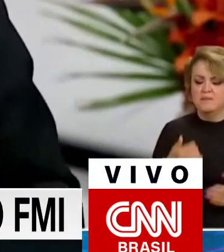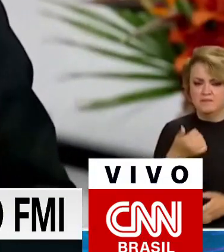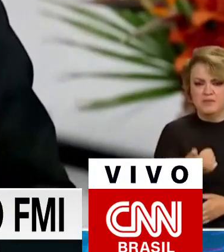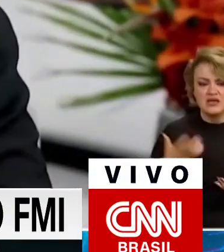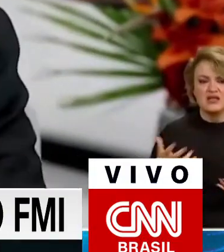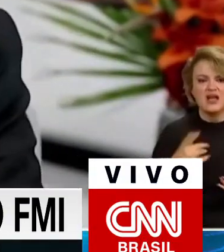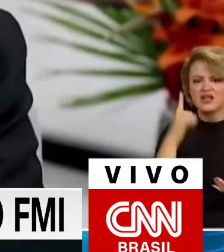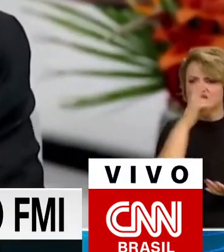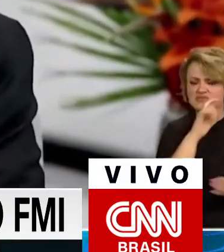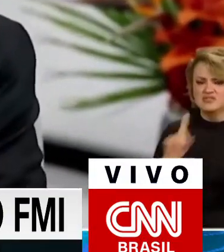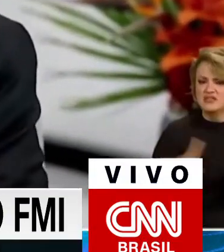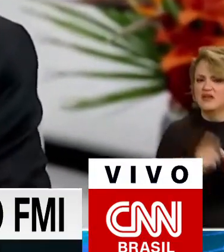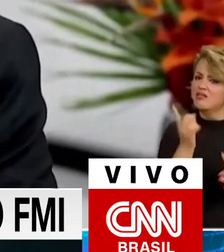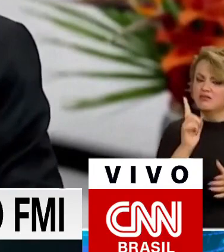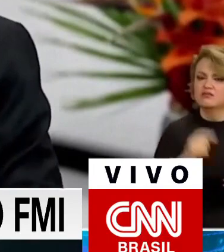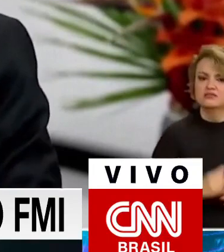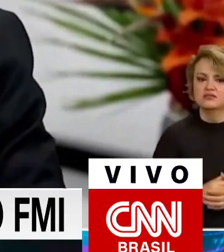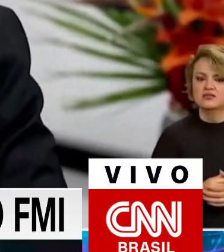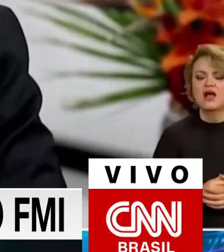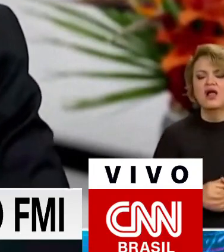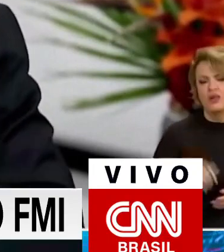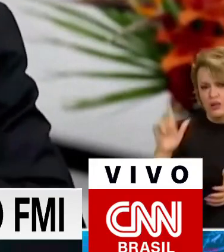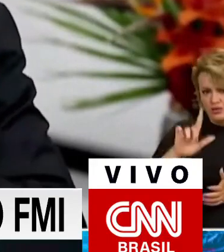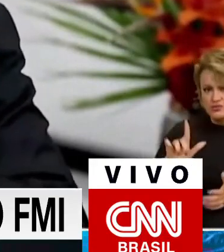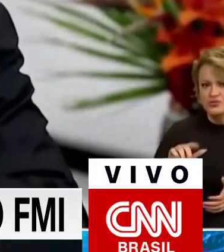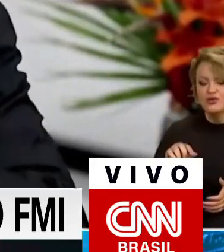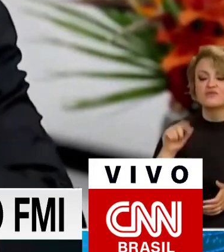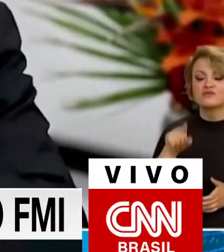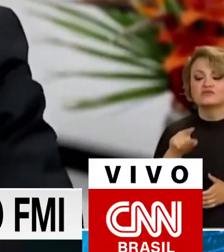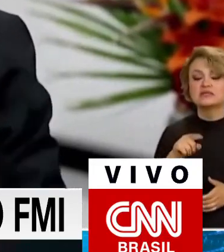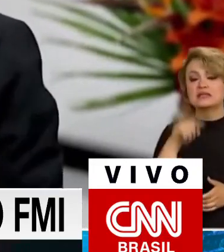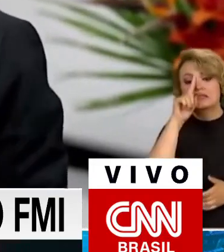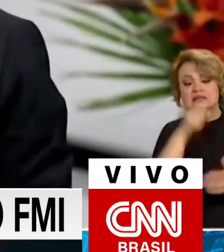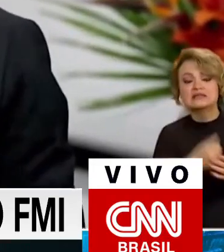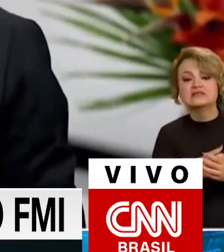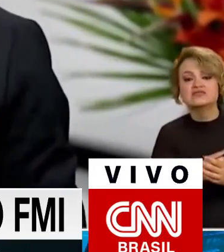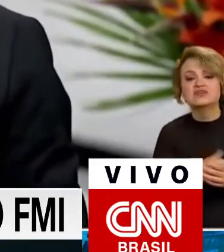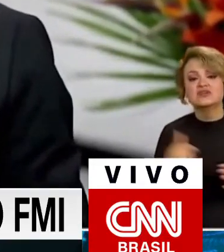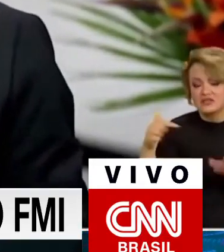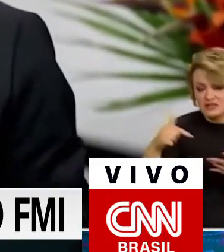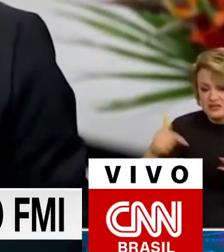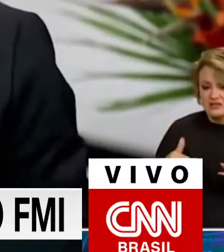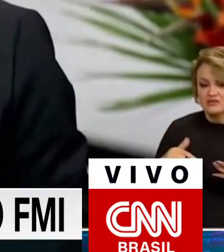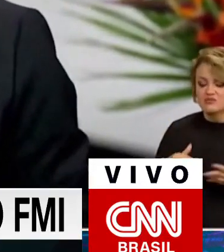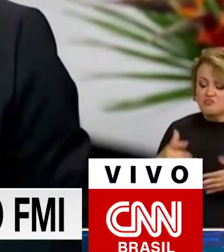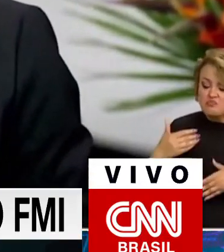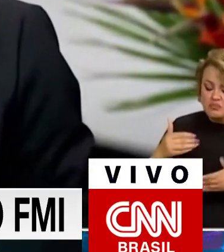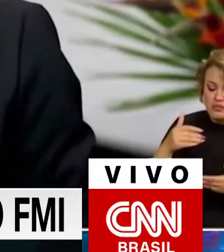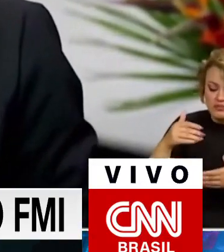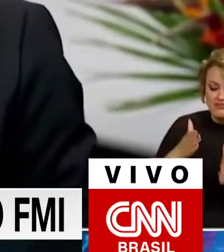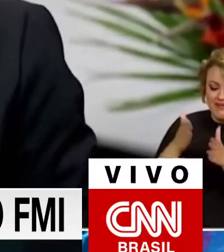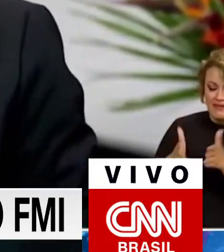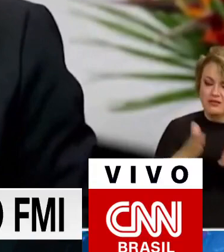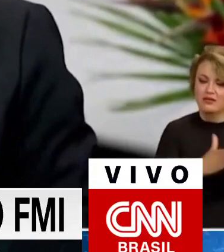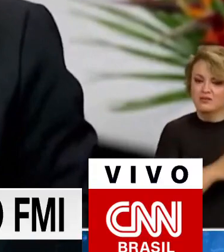com isso, o cliente, que é a Argentina, começou a mandar no FMI por causa da vulnerabilidade. Então, o